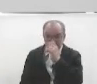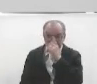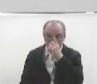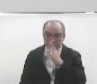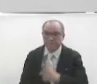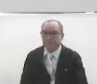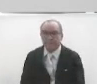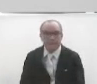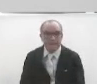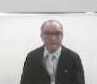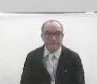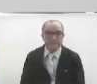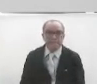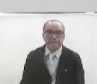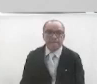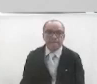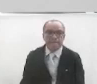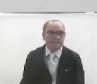quem